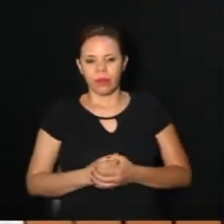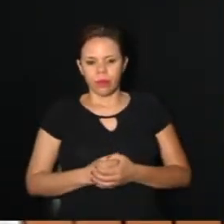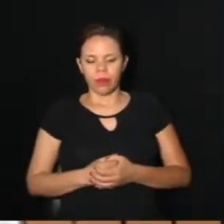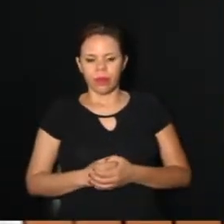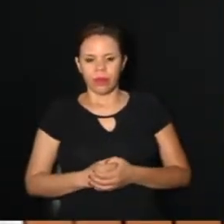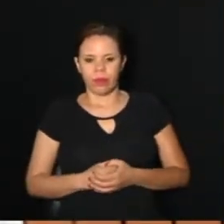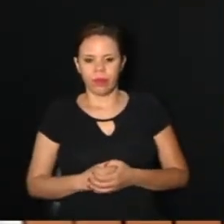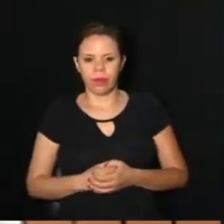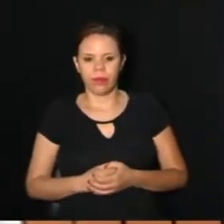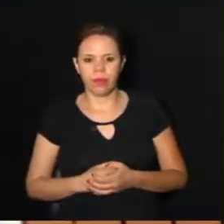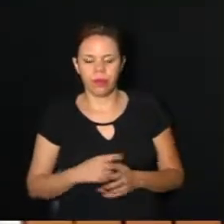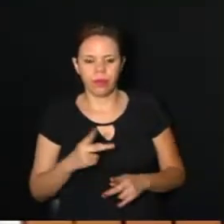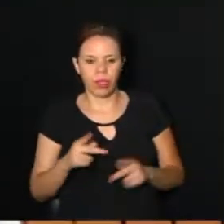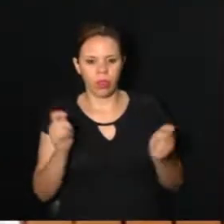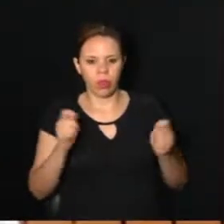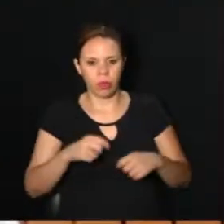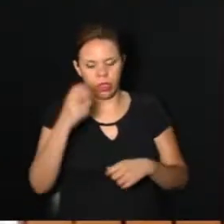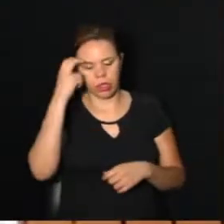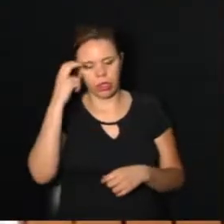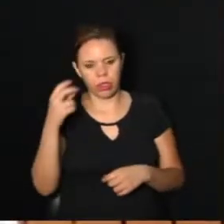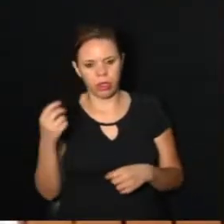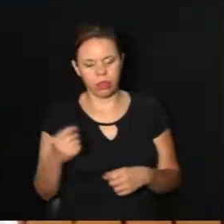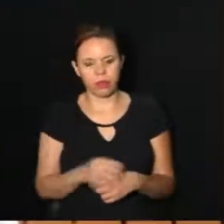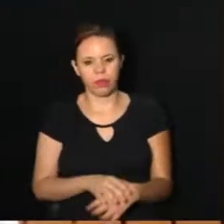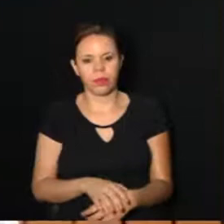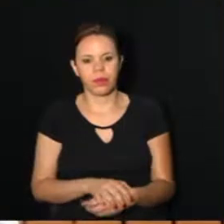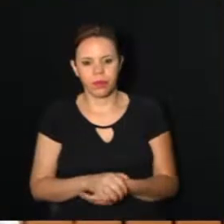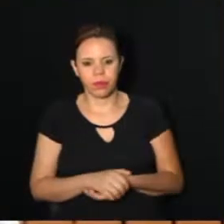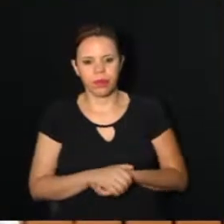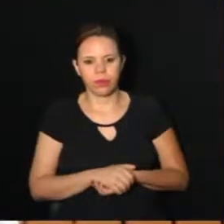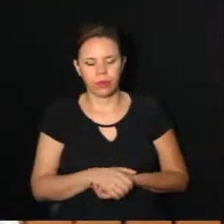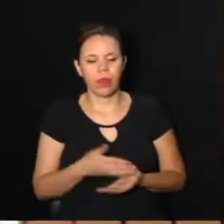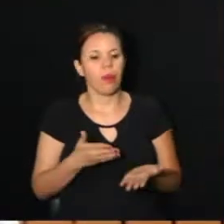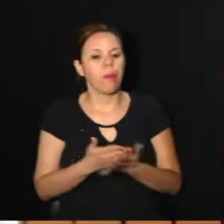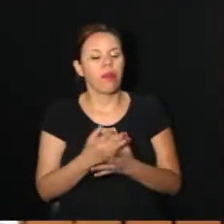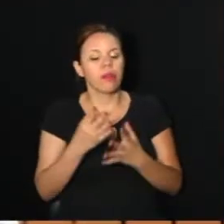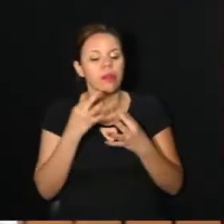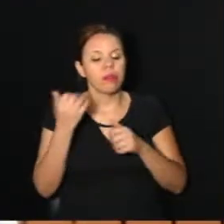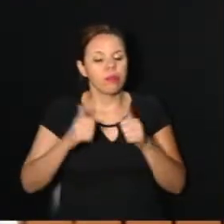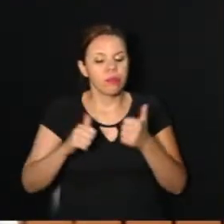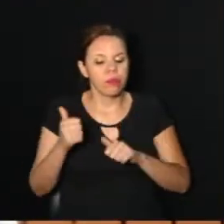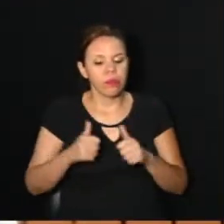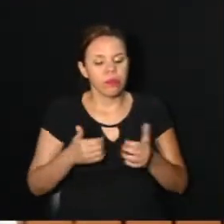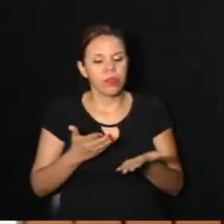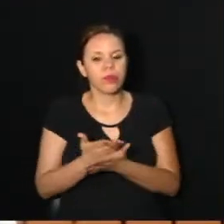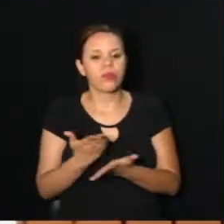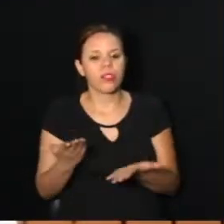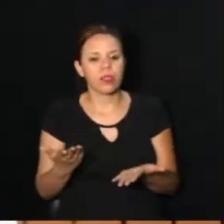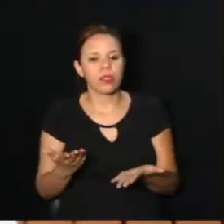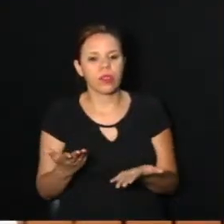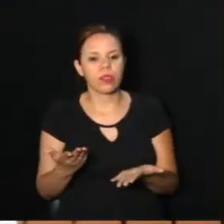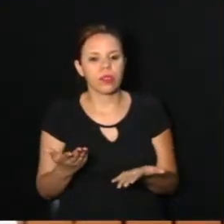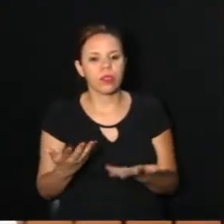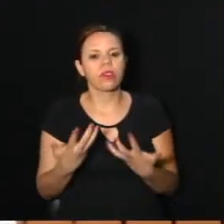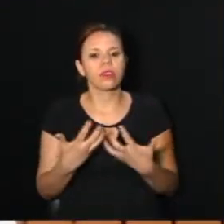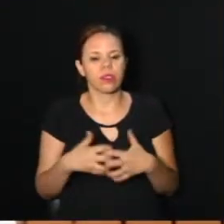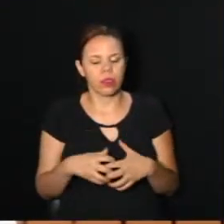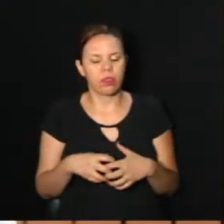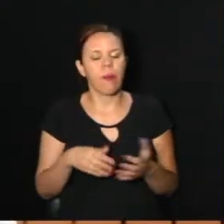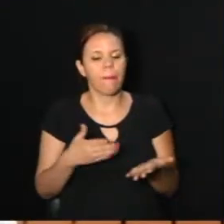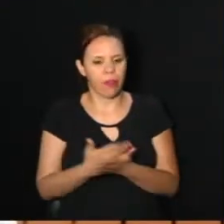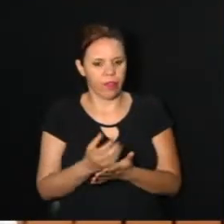da autoridade competente importará na aprovação tácita. Está automaticamente